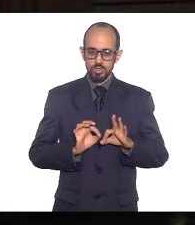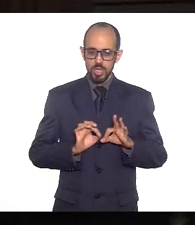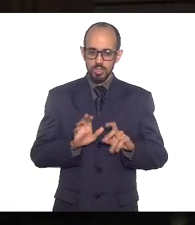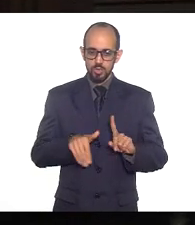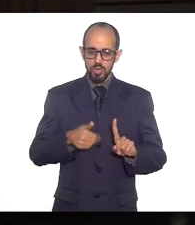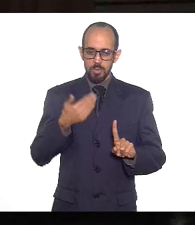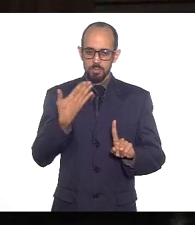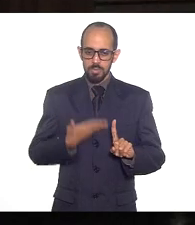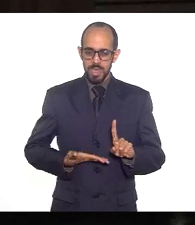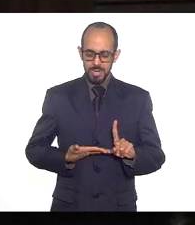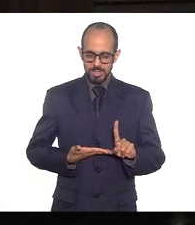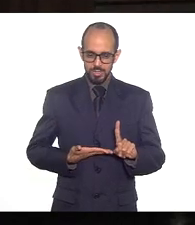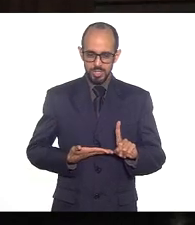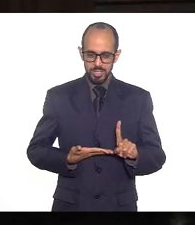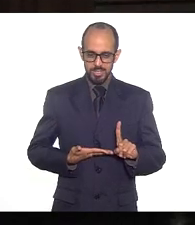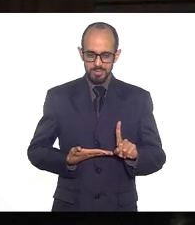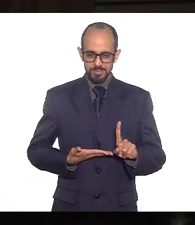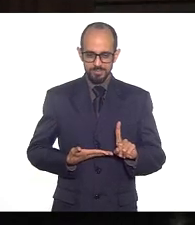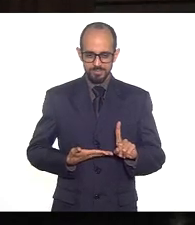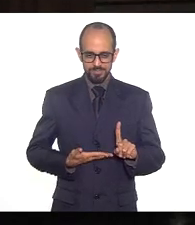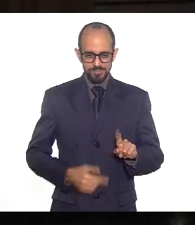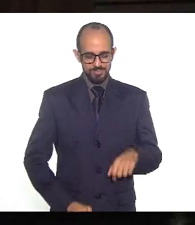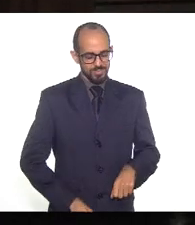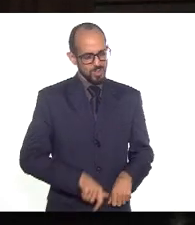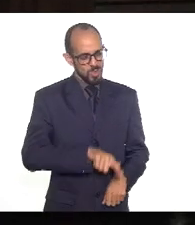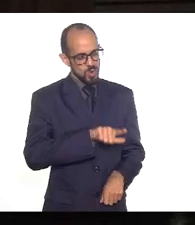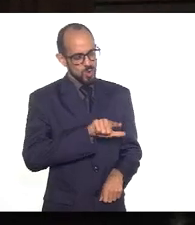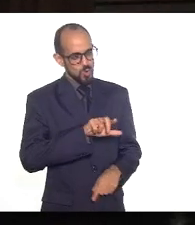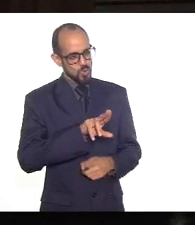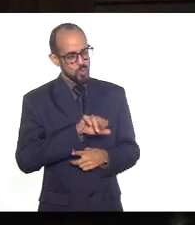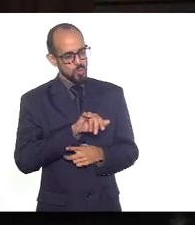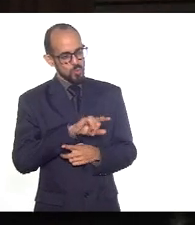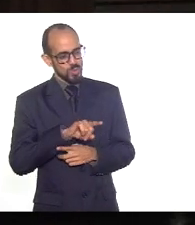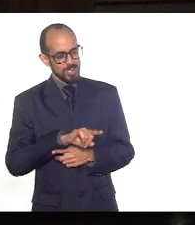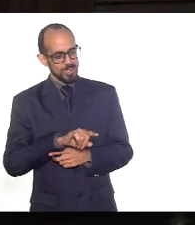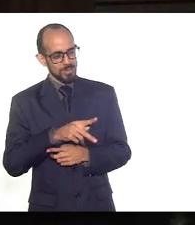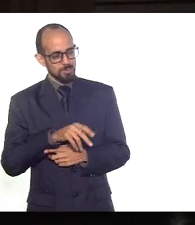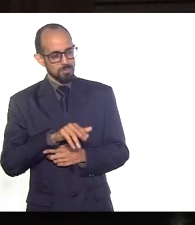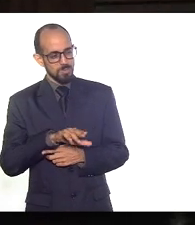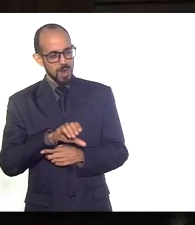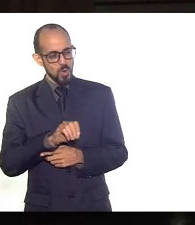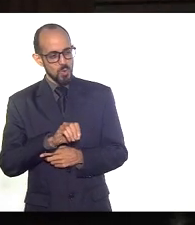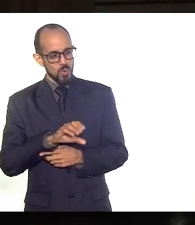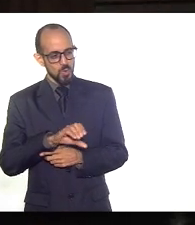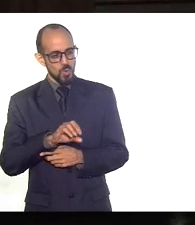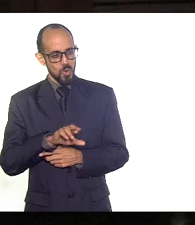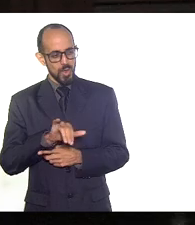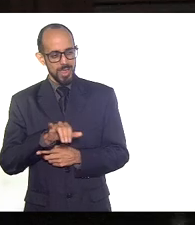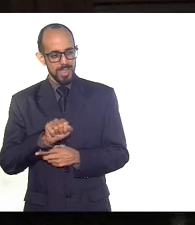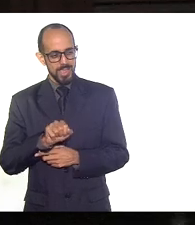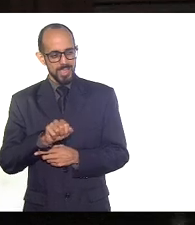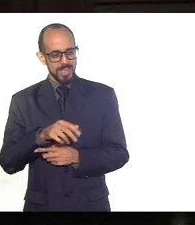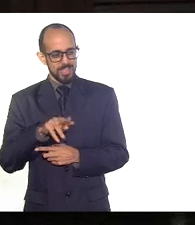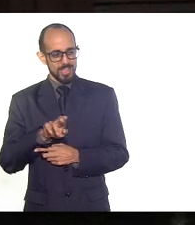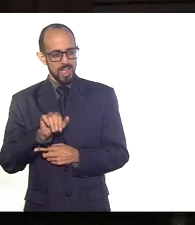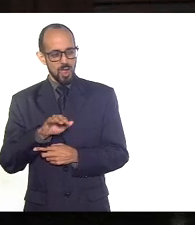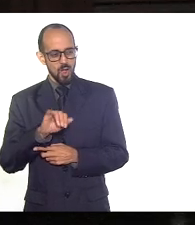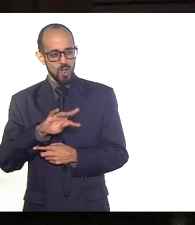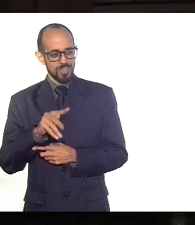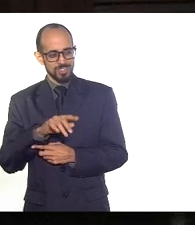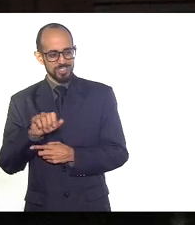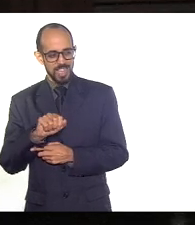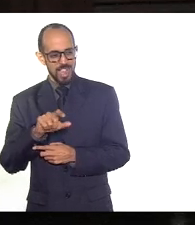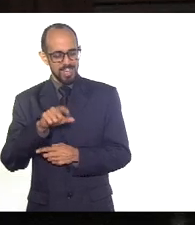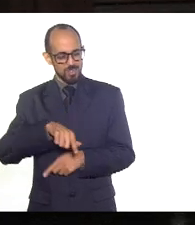homenageia não Luiz Paulo Corrêa da Rocha é um ser humano muito